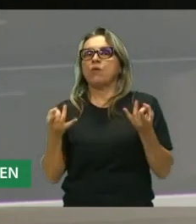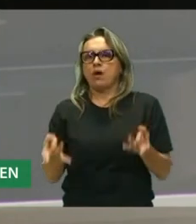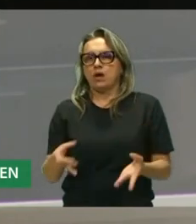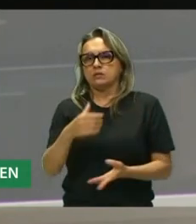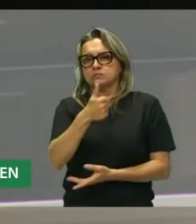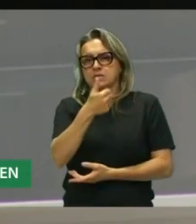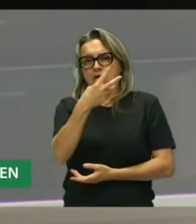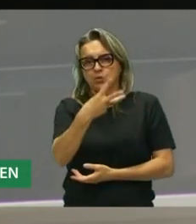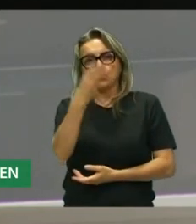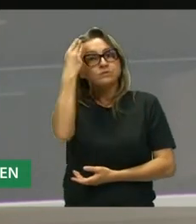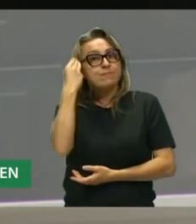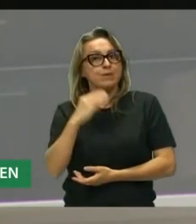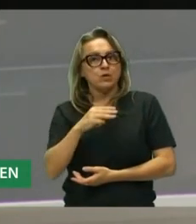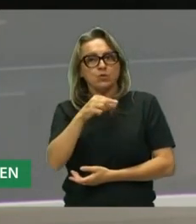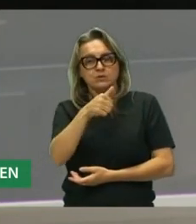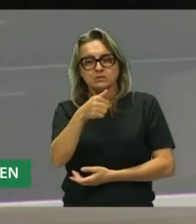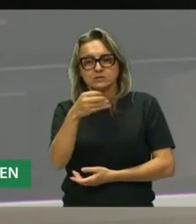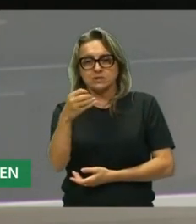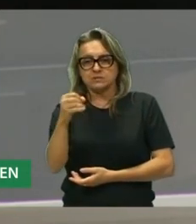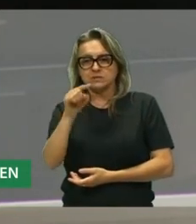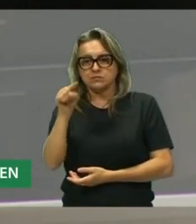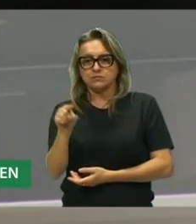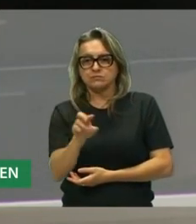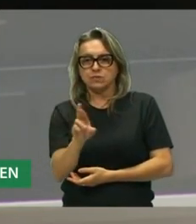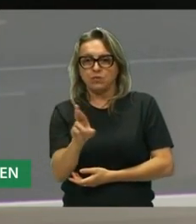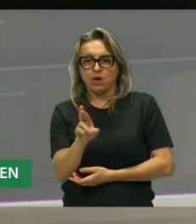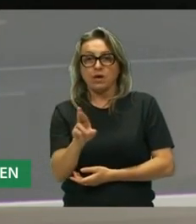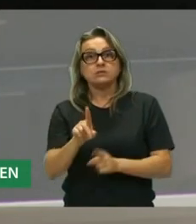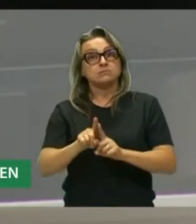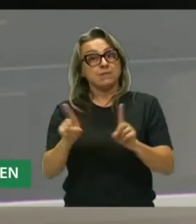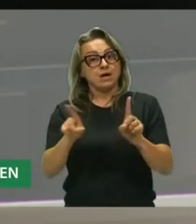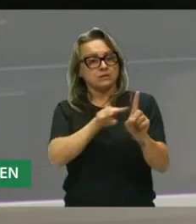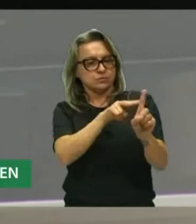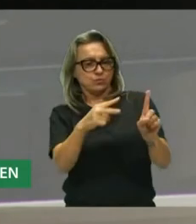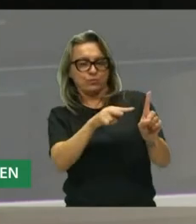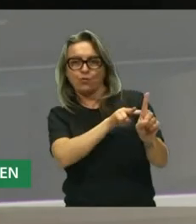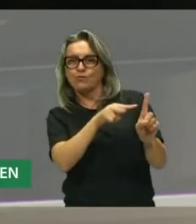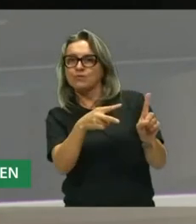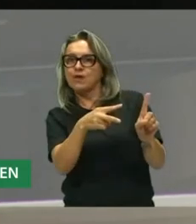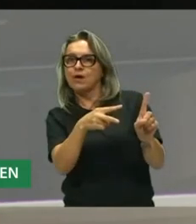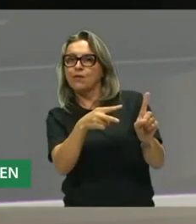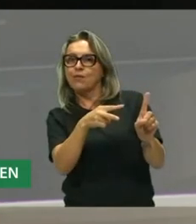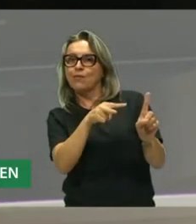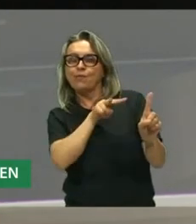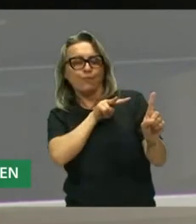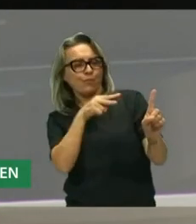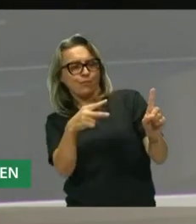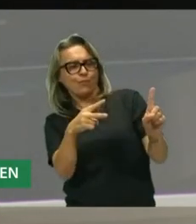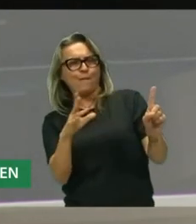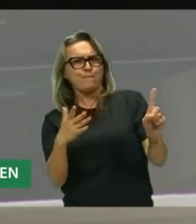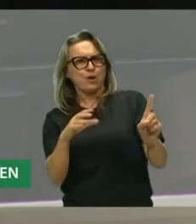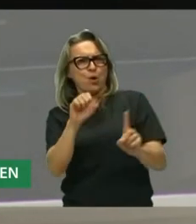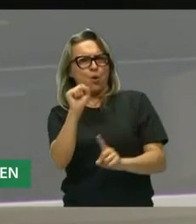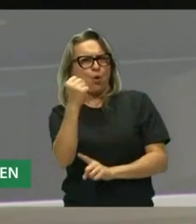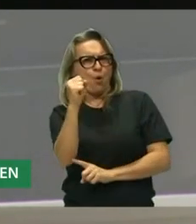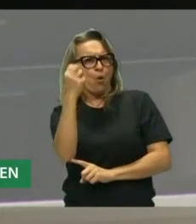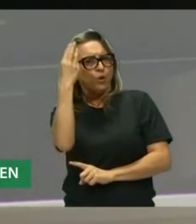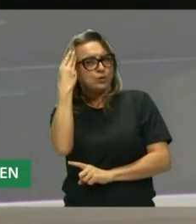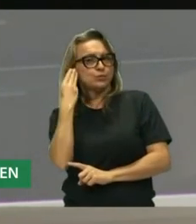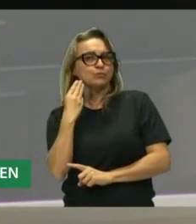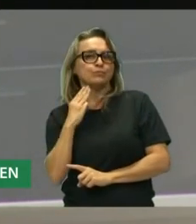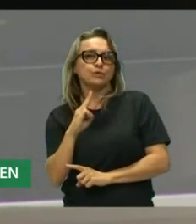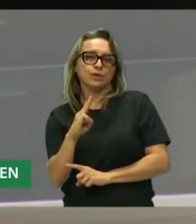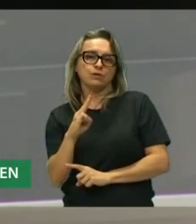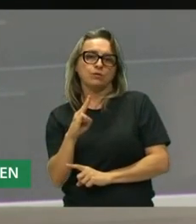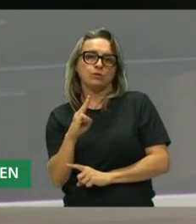700 mil. E no portal da transparência dá uma média de 8 milhões, não, dá um pouco